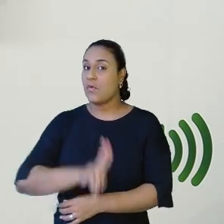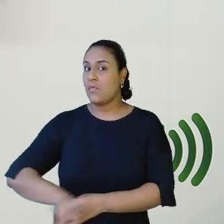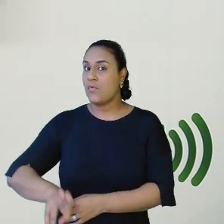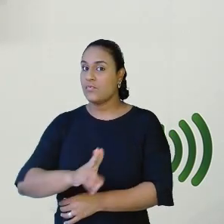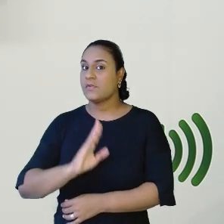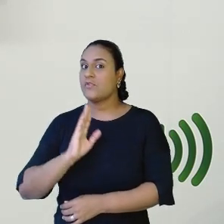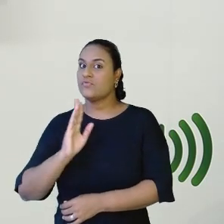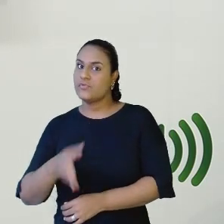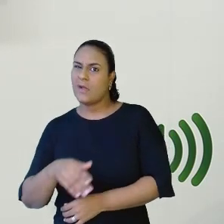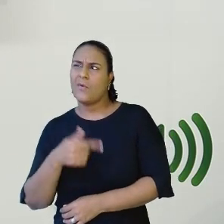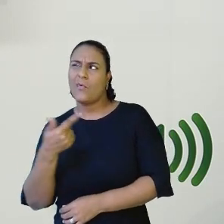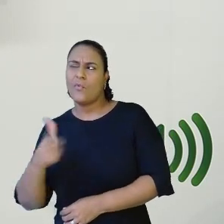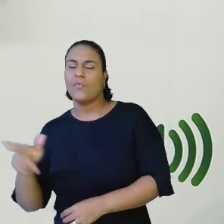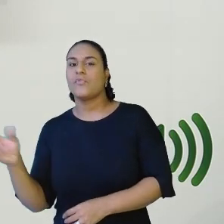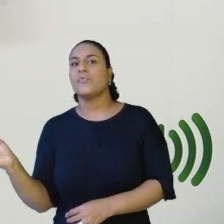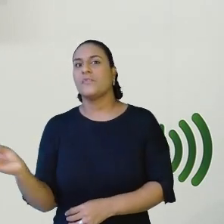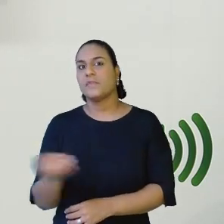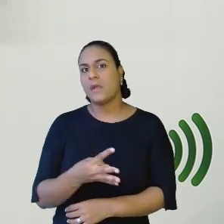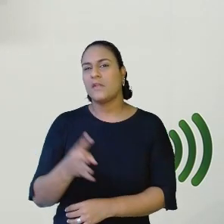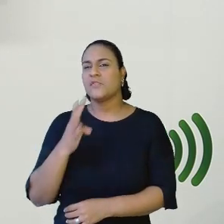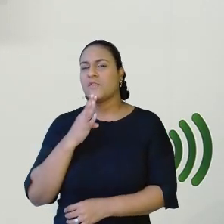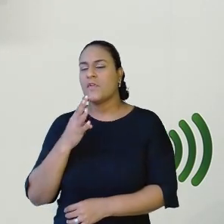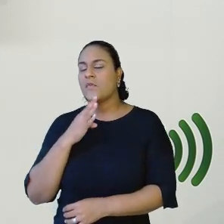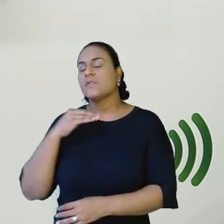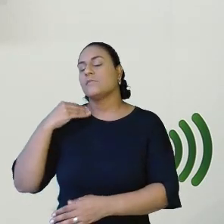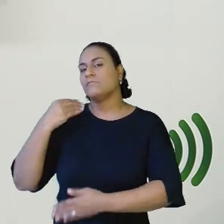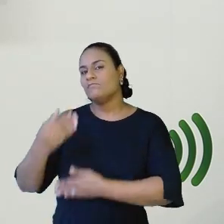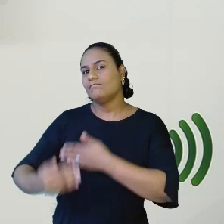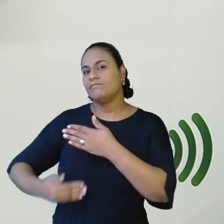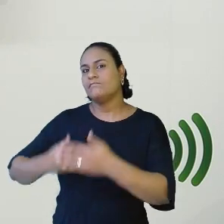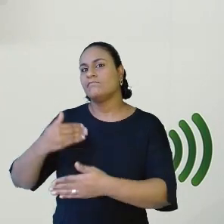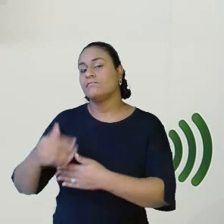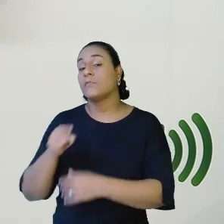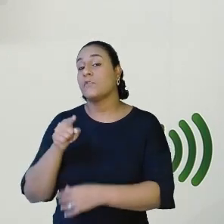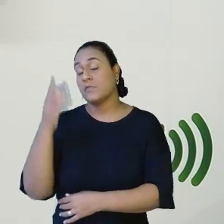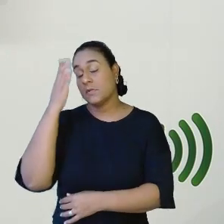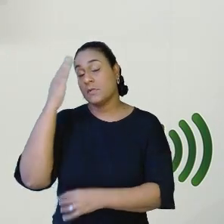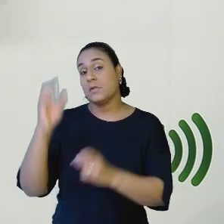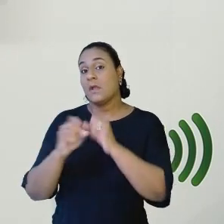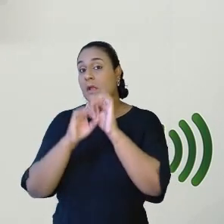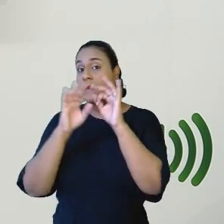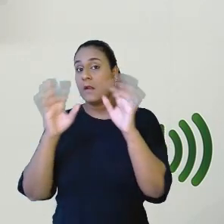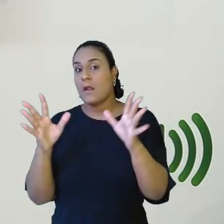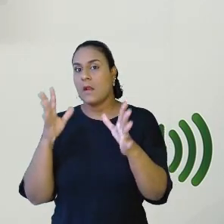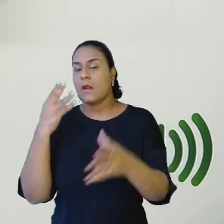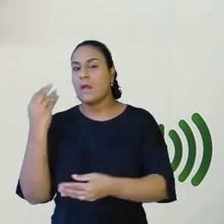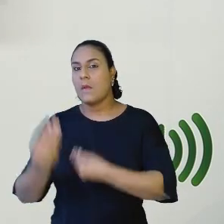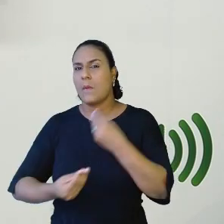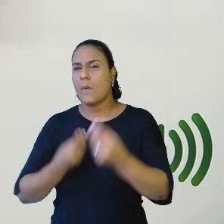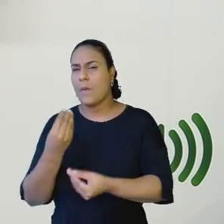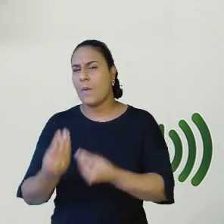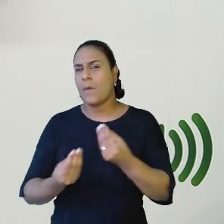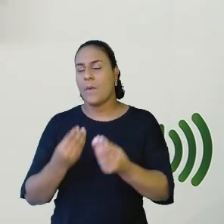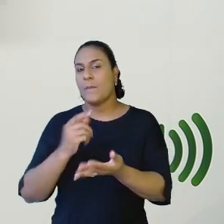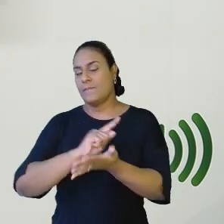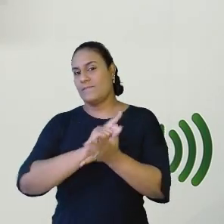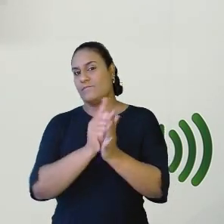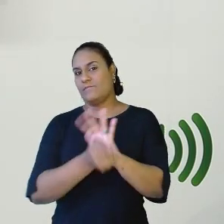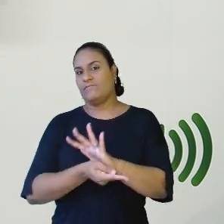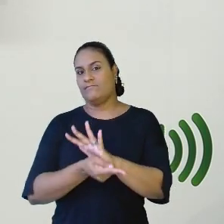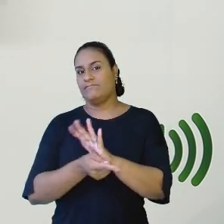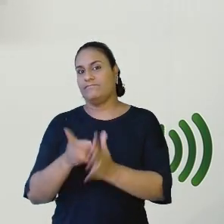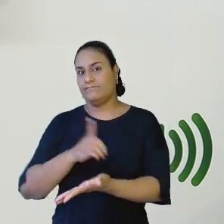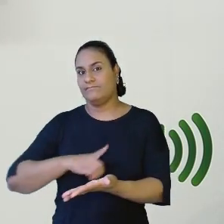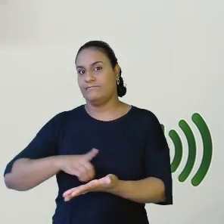novidades, mas a gente vai conhecendo cada um deles e vocês vão entender um pouquinho o que seriam esses gêneros digitais.